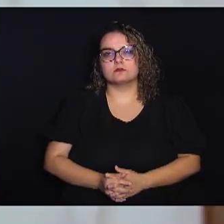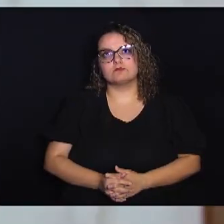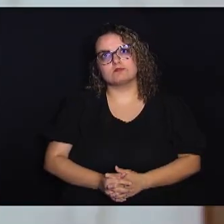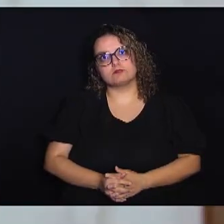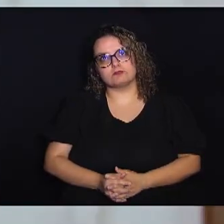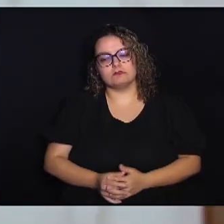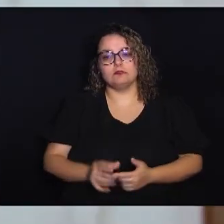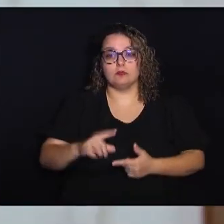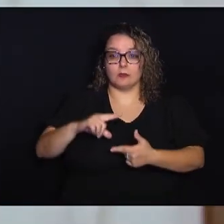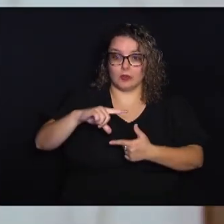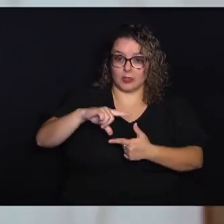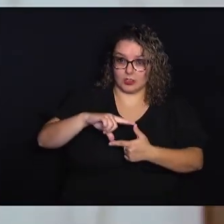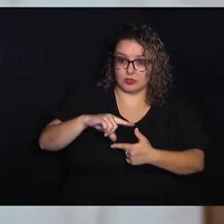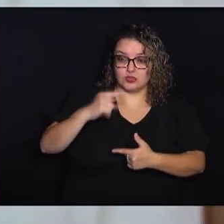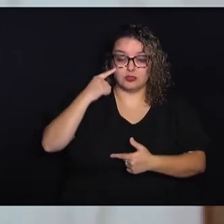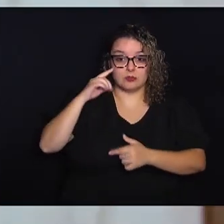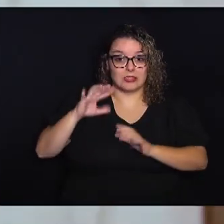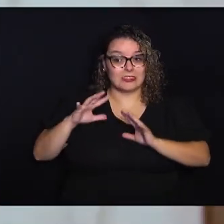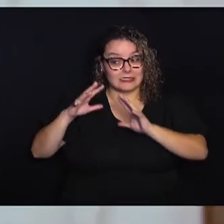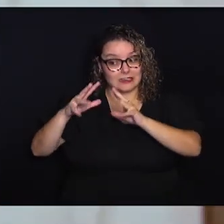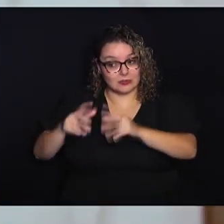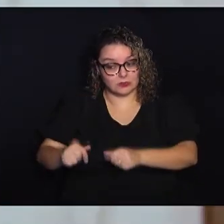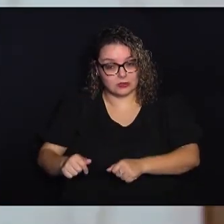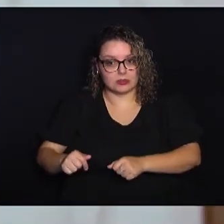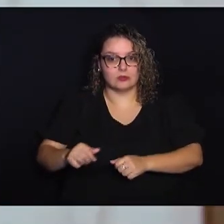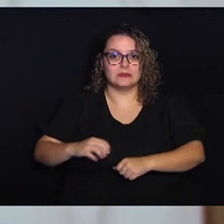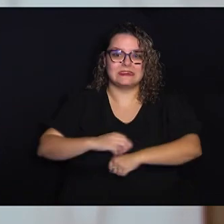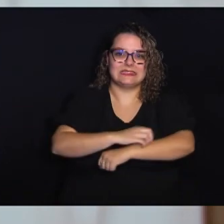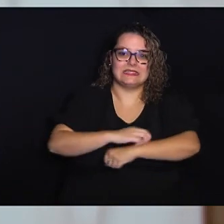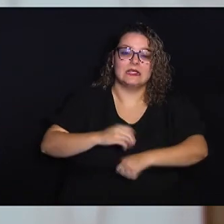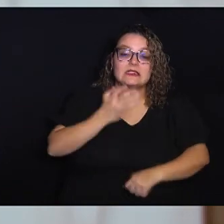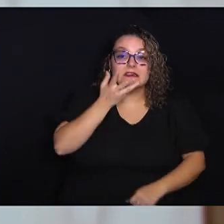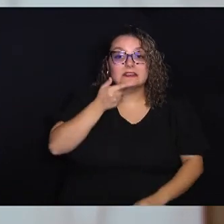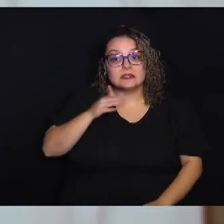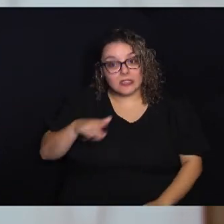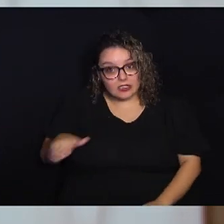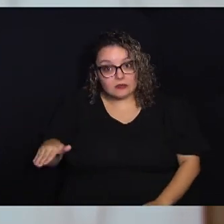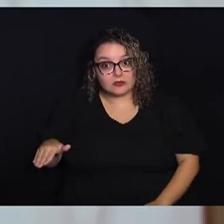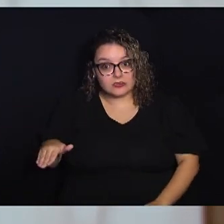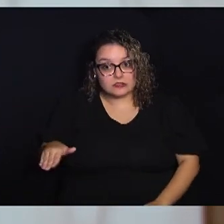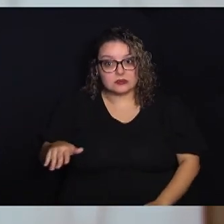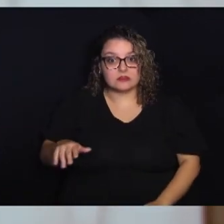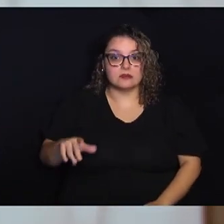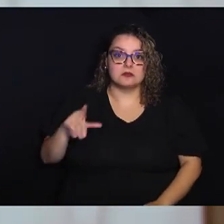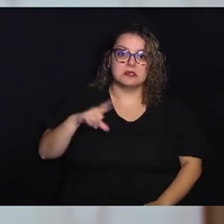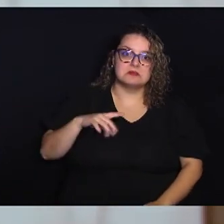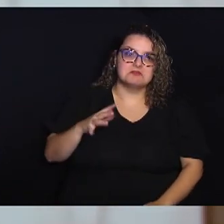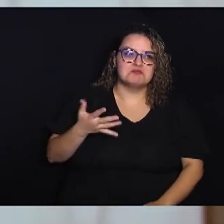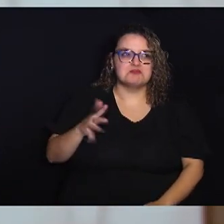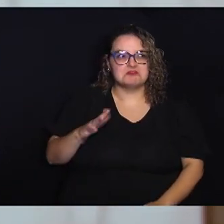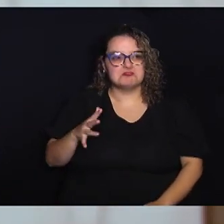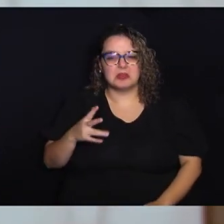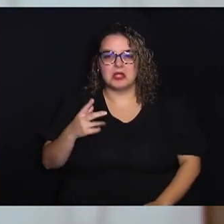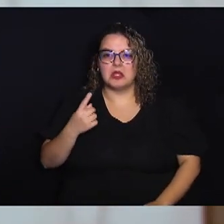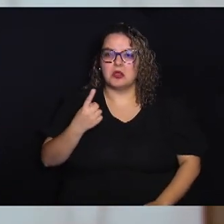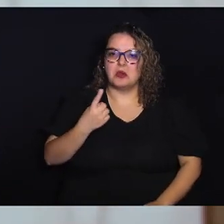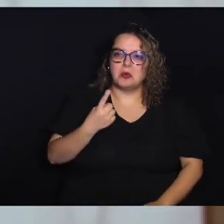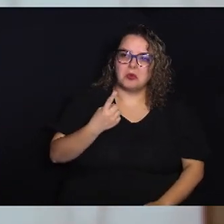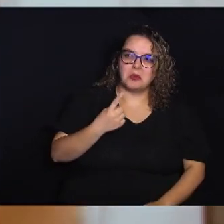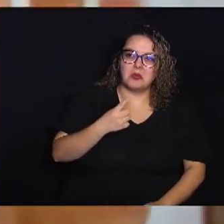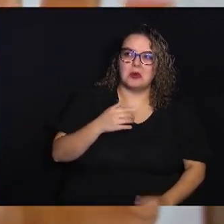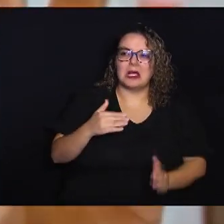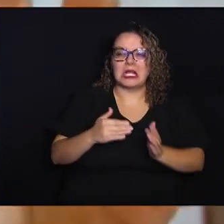Quadros assim, de uma forma geral, alérgicos, na infância, você vai ter por volta de 1 a 2 terços que